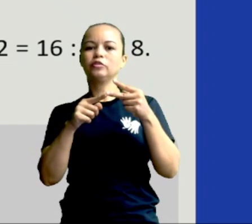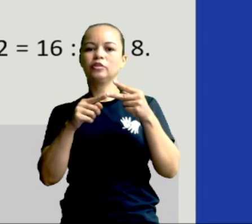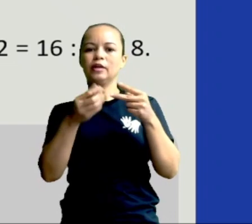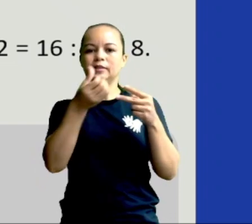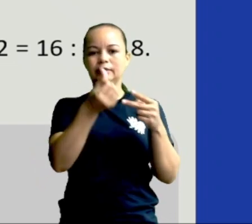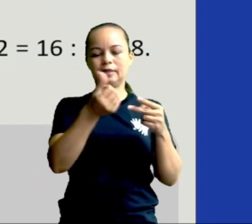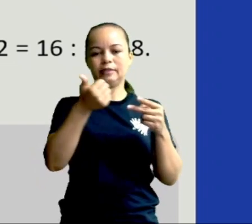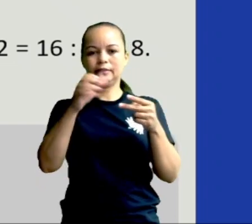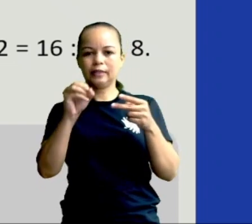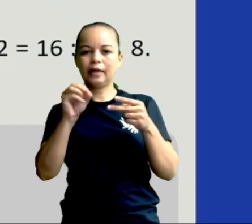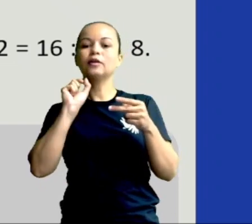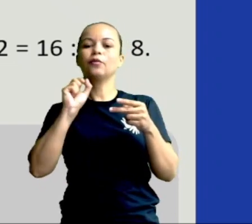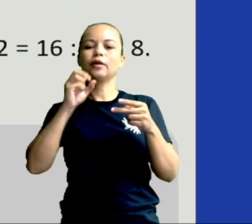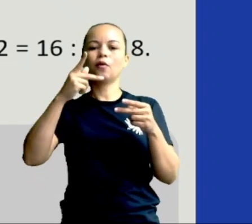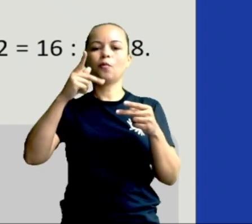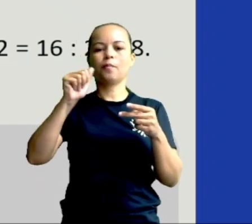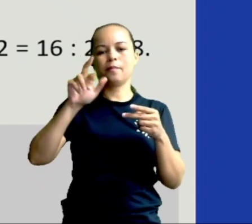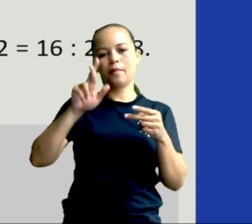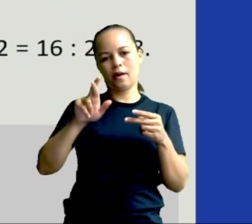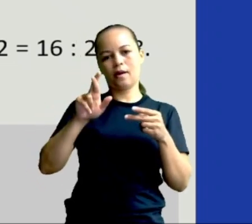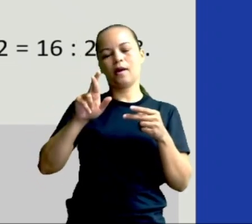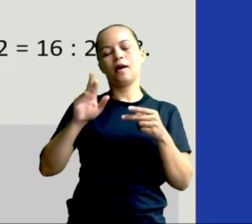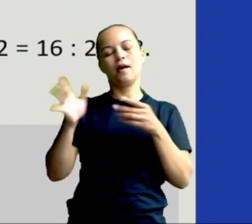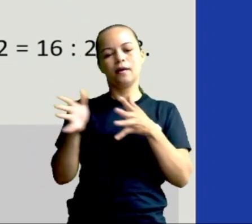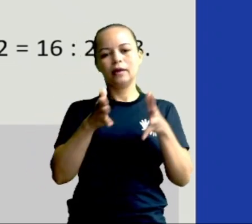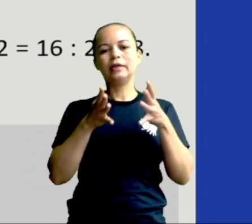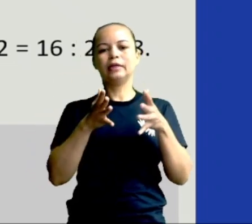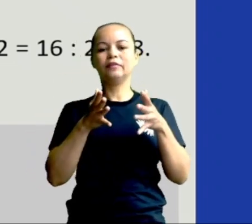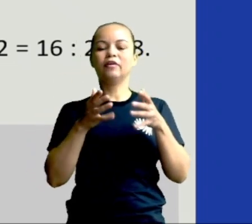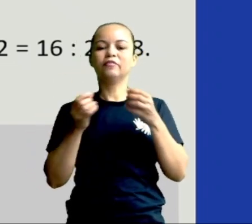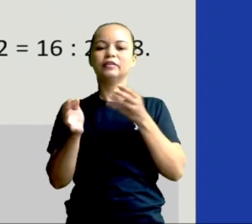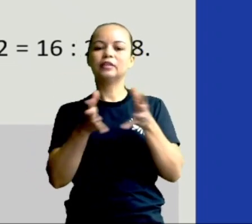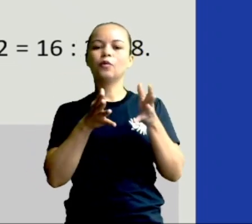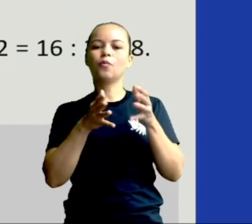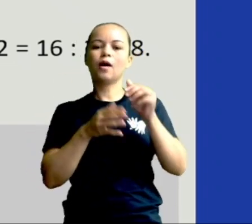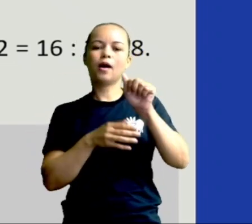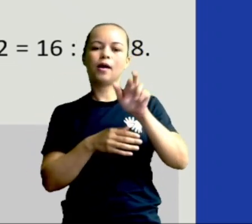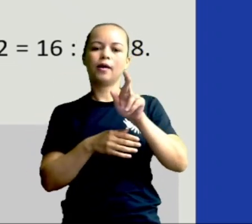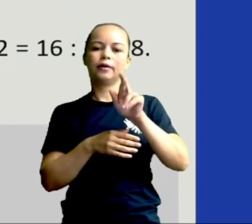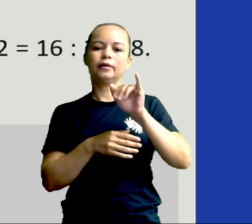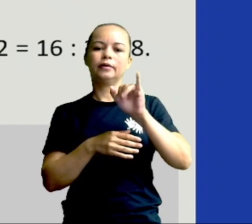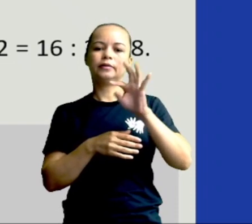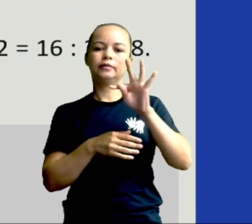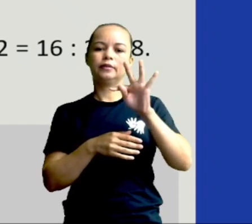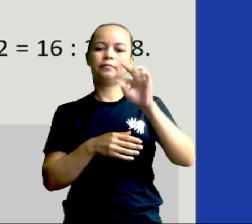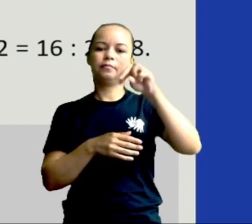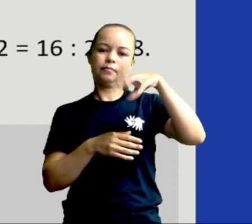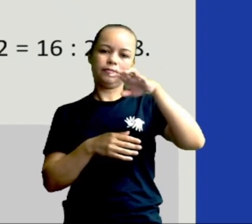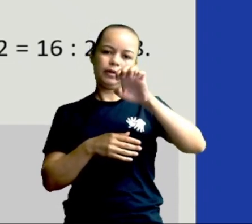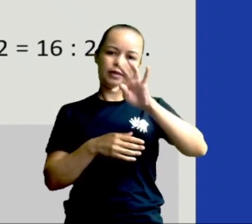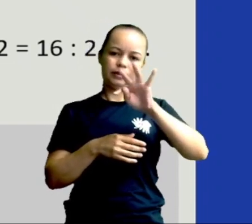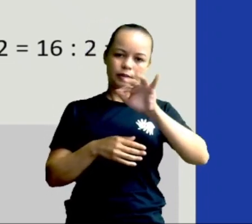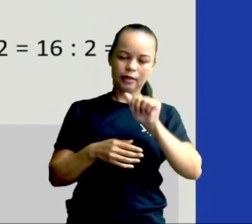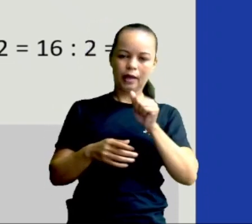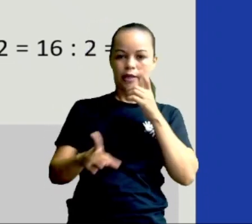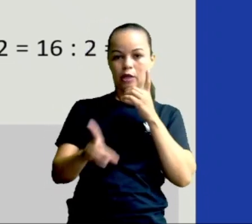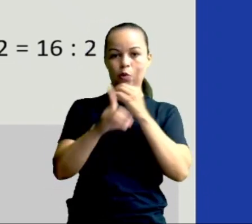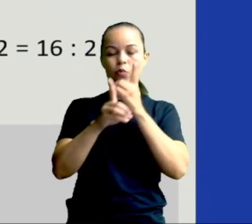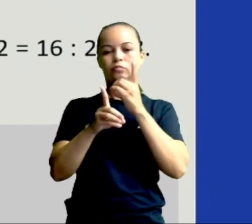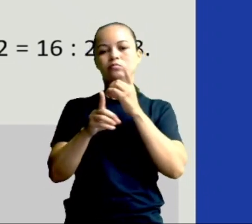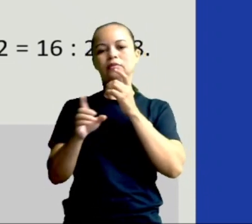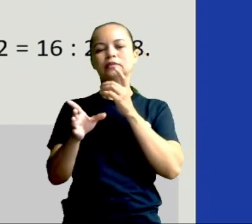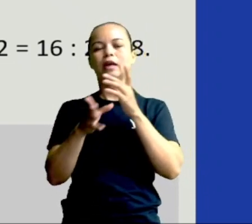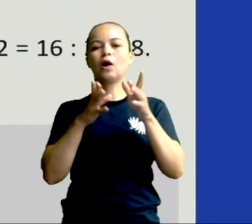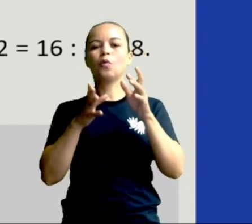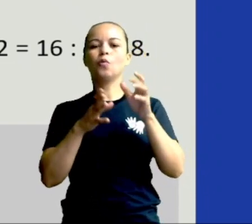quê? Que fazer uma média aritmética e resolver a situação e encontrar aí o